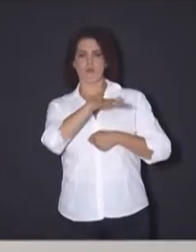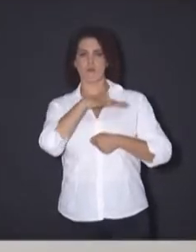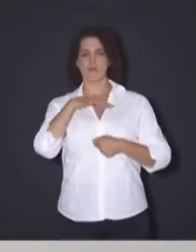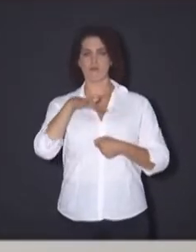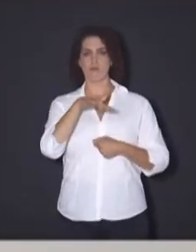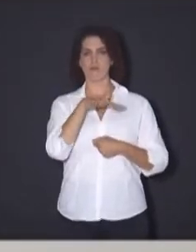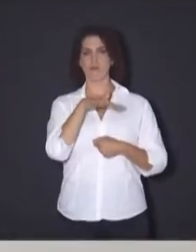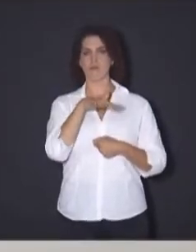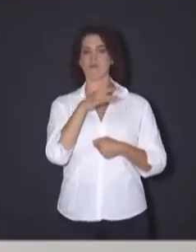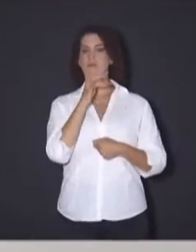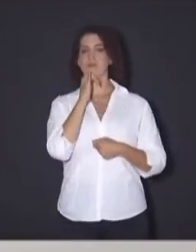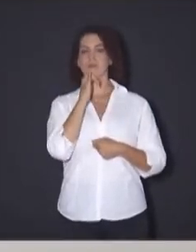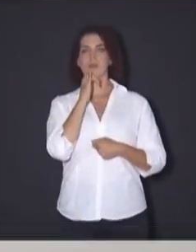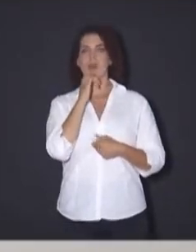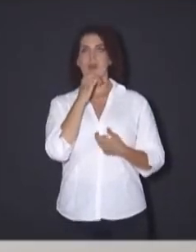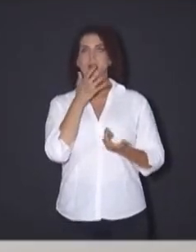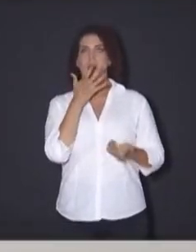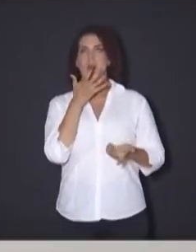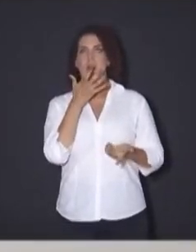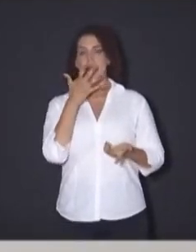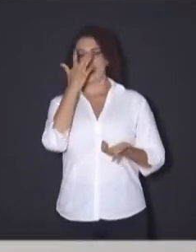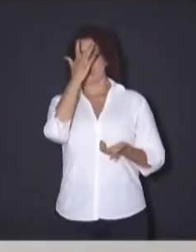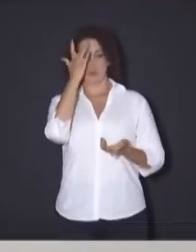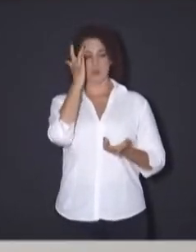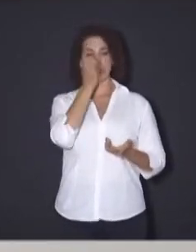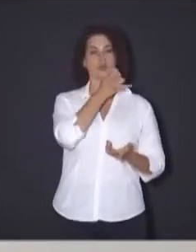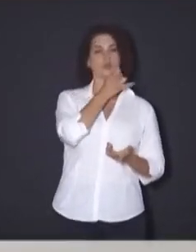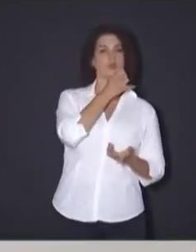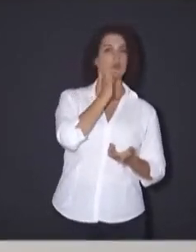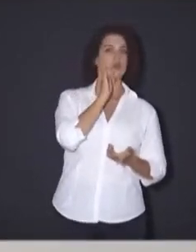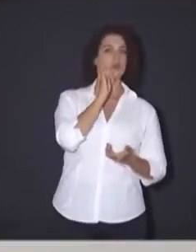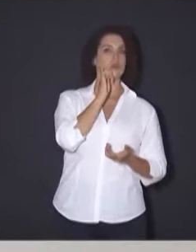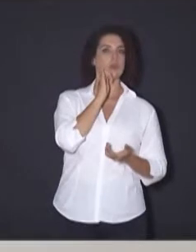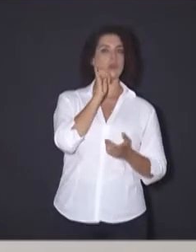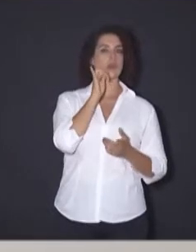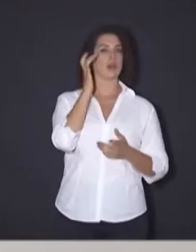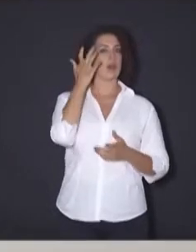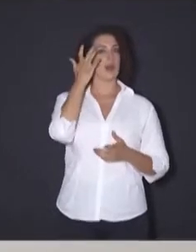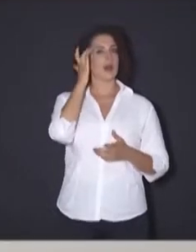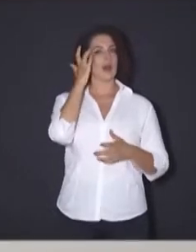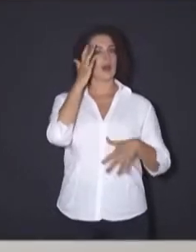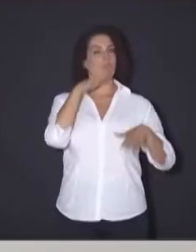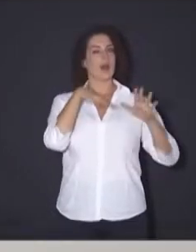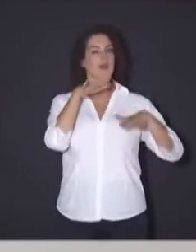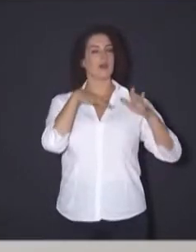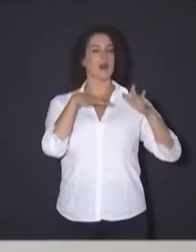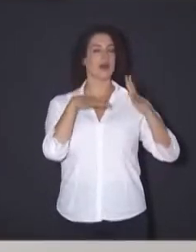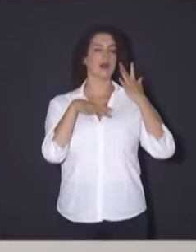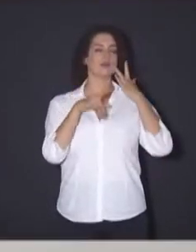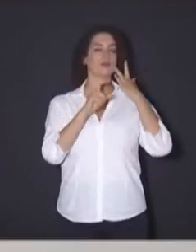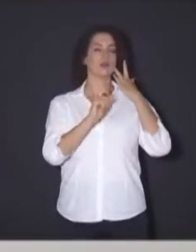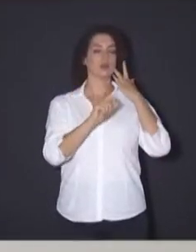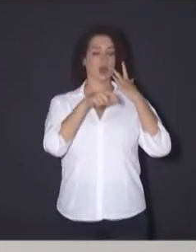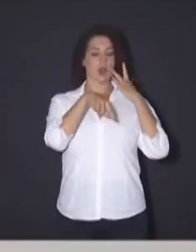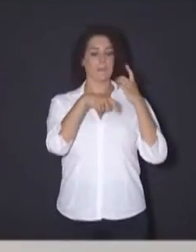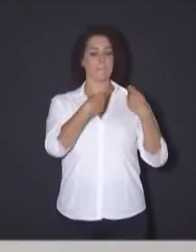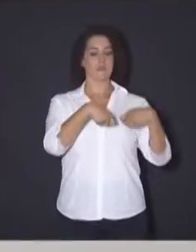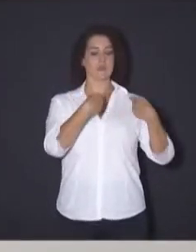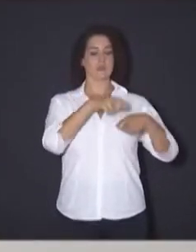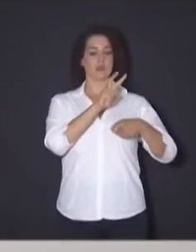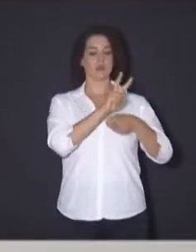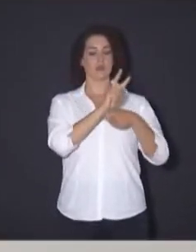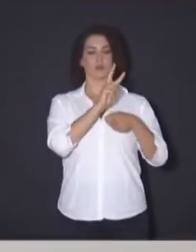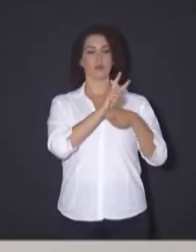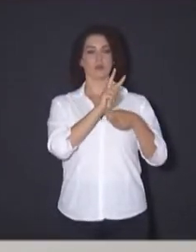meu pessoal de tinga às vezes tem a noção de que o seu território tem que ser protegido em